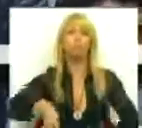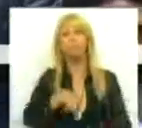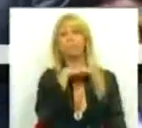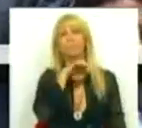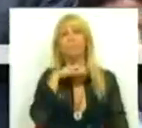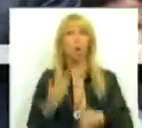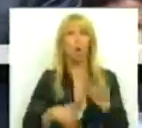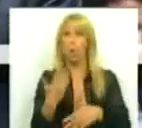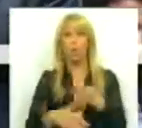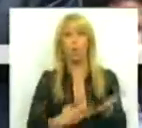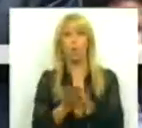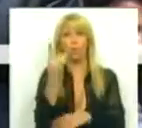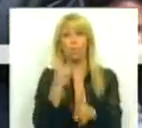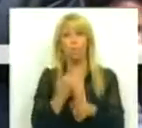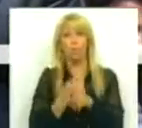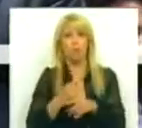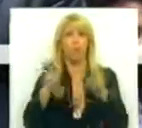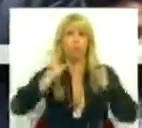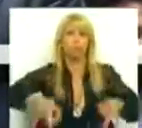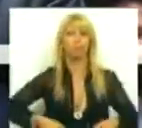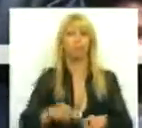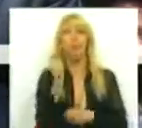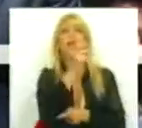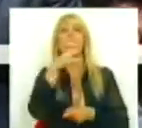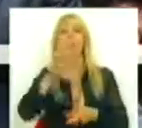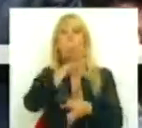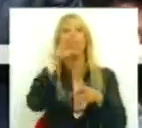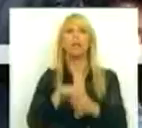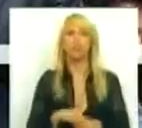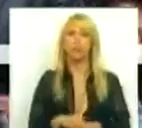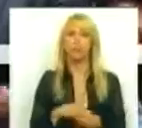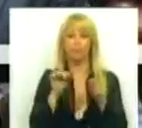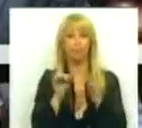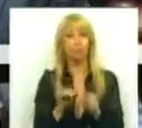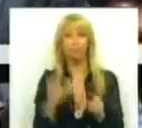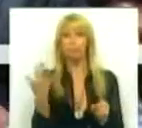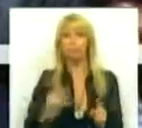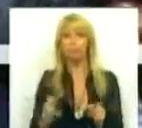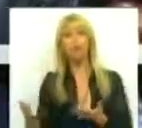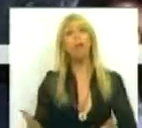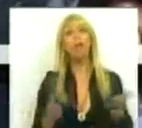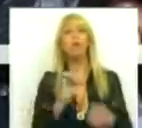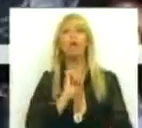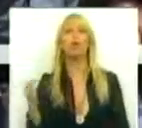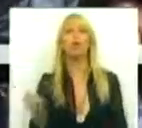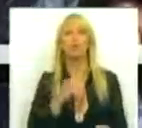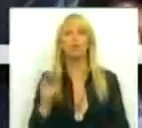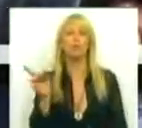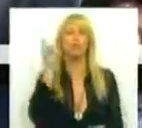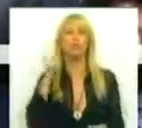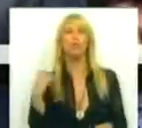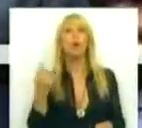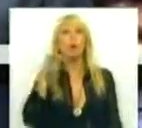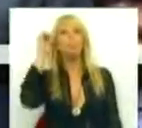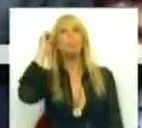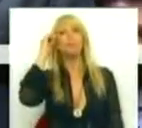ignorou e continua a ignorar os erros internos. Esse, de facto, não é o nosso caminho. Nós pensávamos, de resto, que